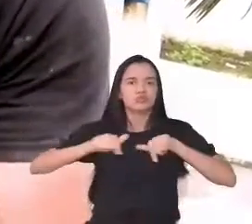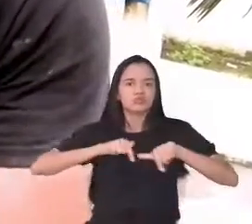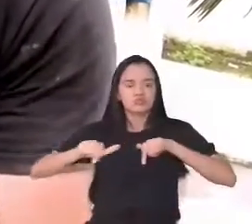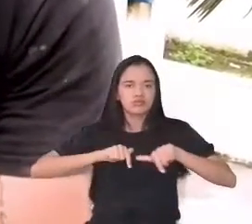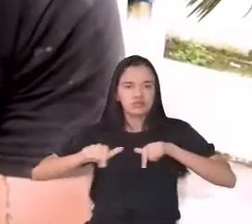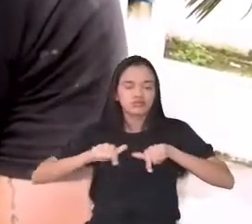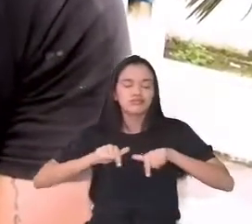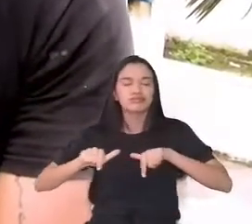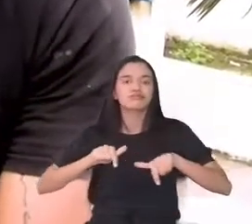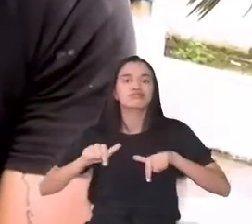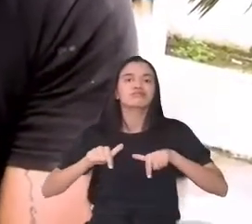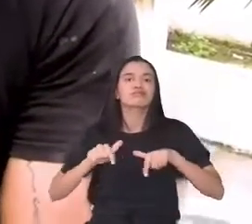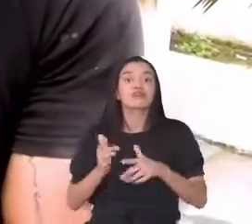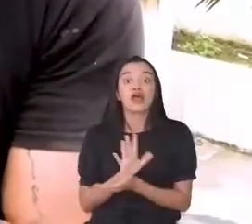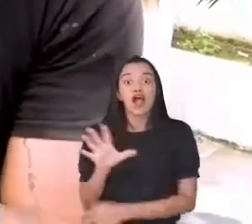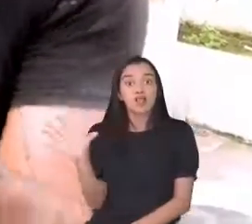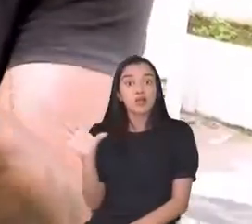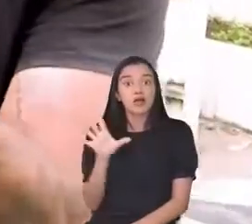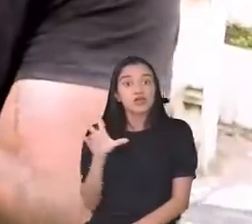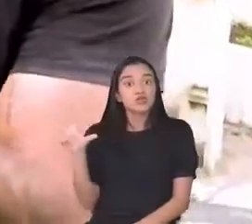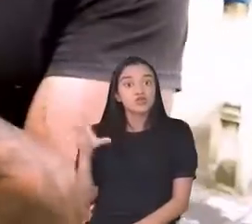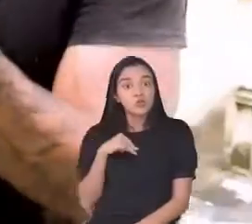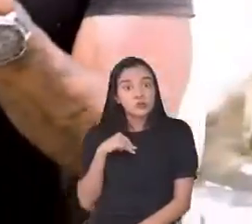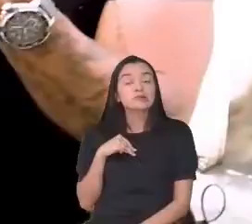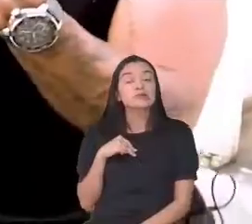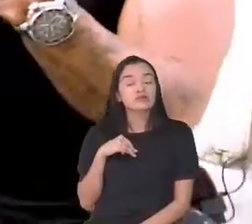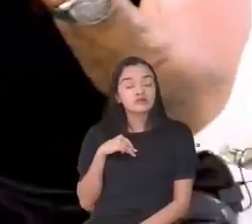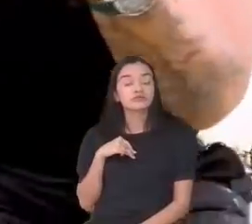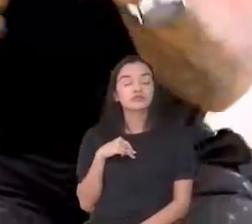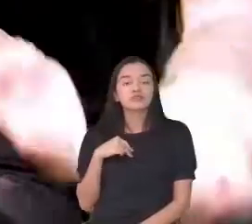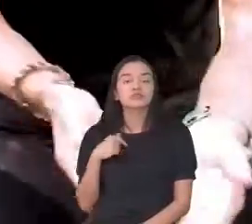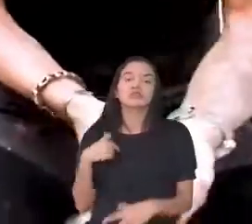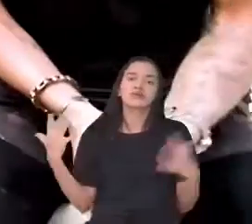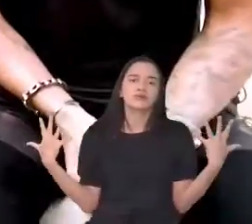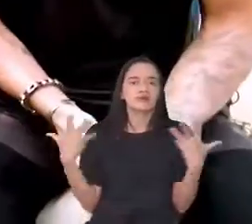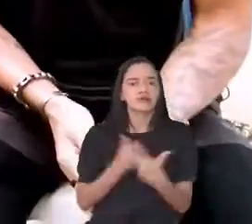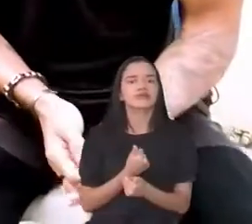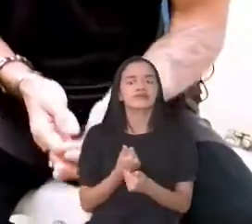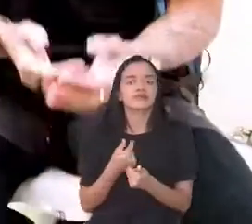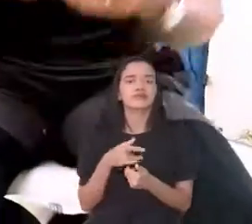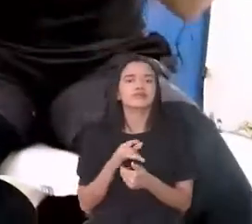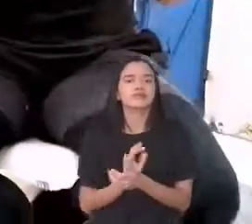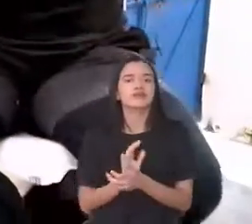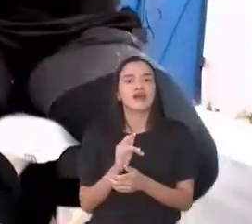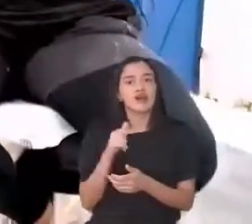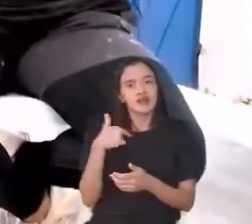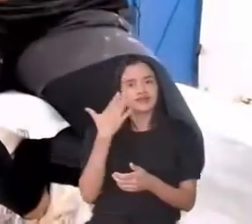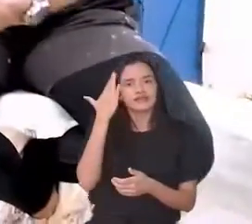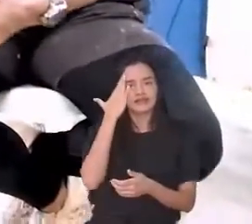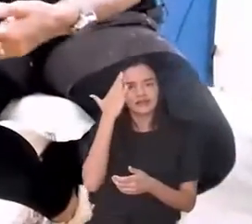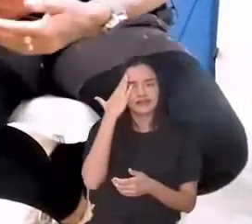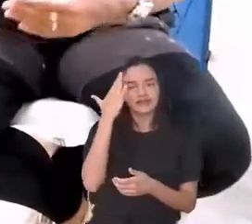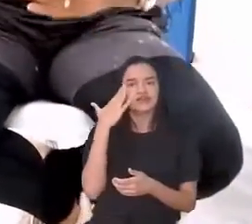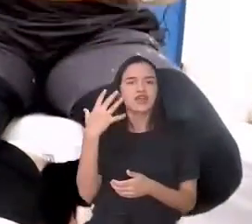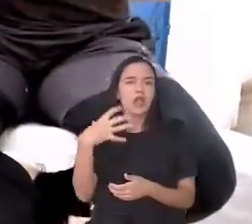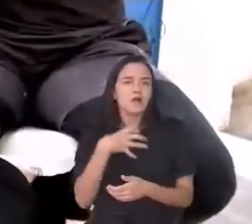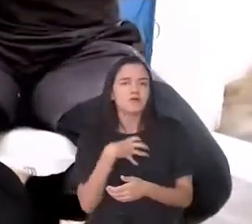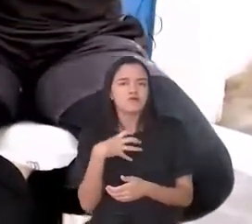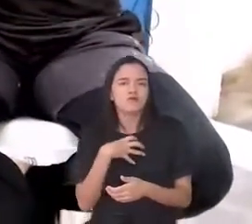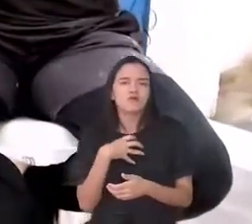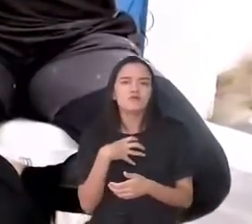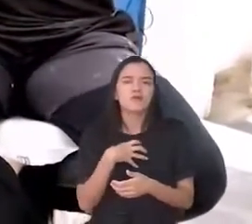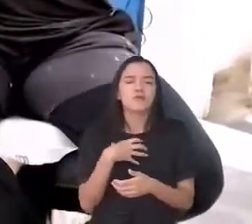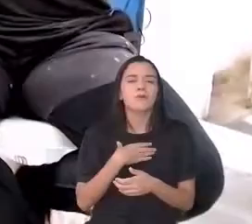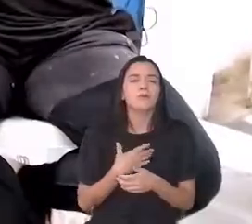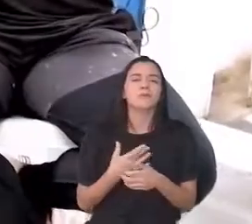Profeta Gentileza. Nossa, sim. São incríveis para mim enquanto mensagem, tá ligado? A forma da mensagem, dessa praticidade